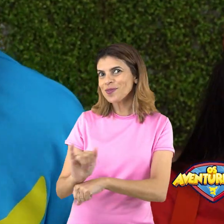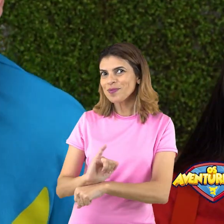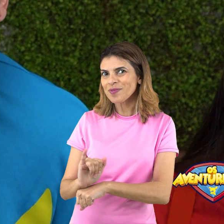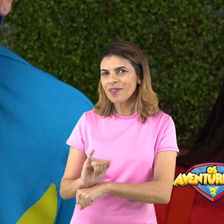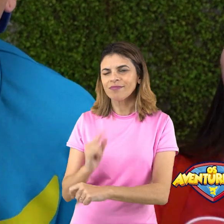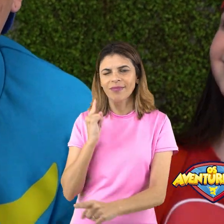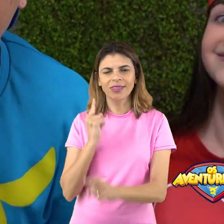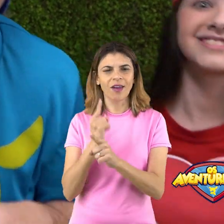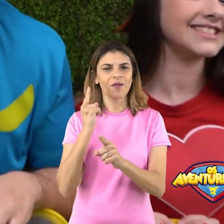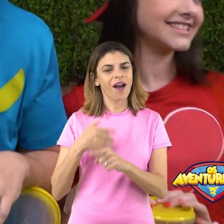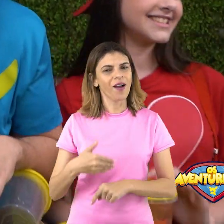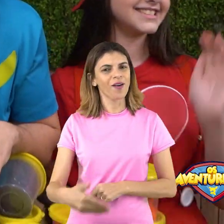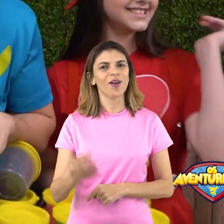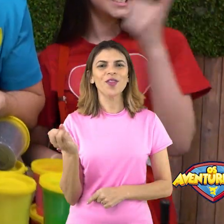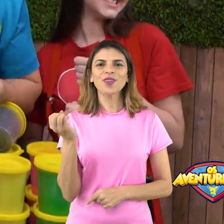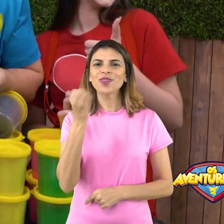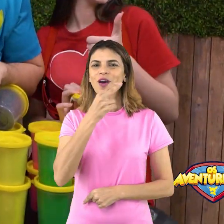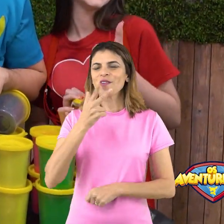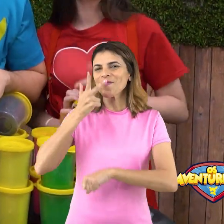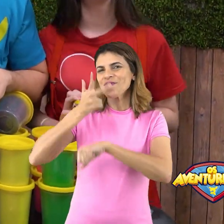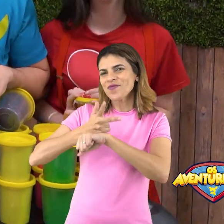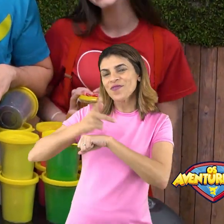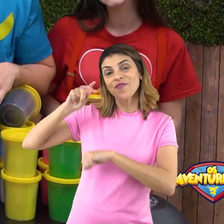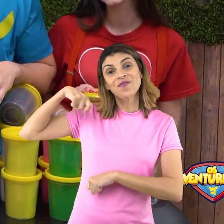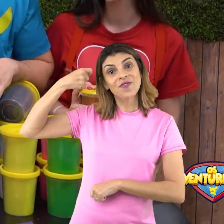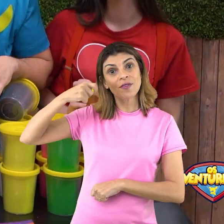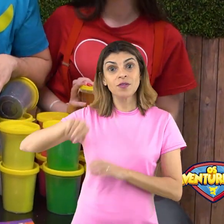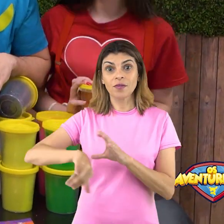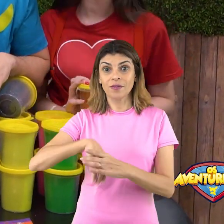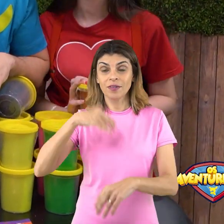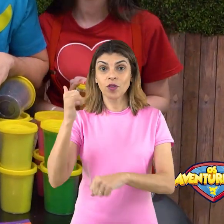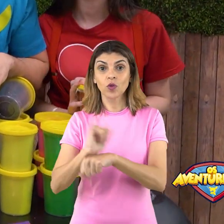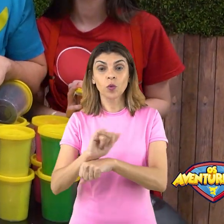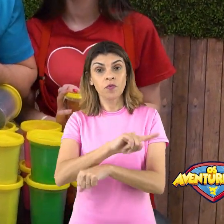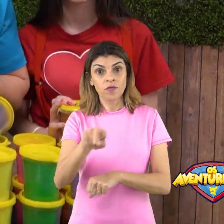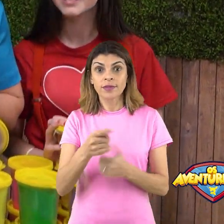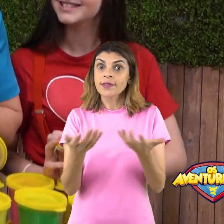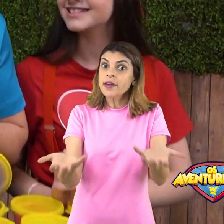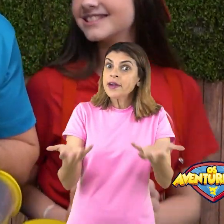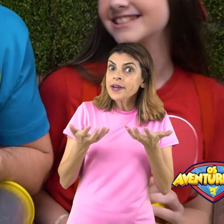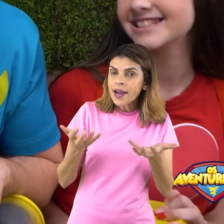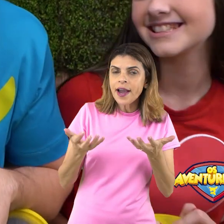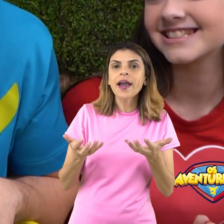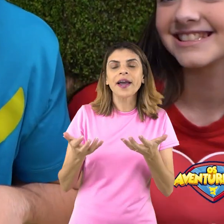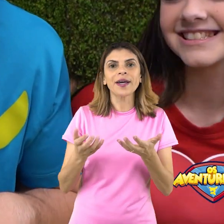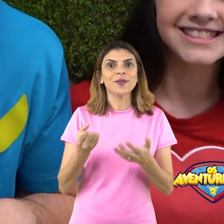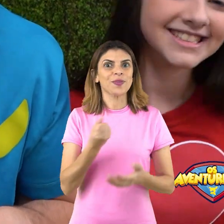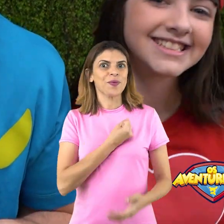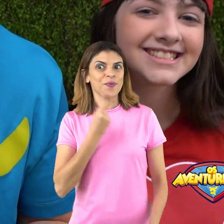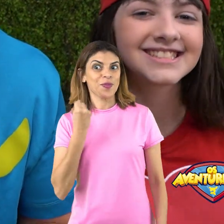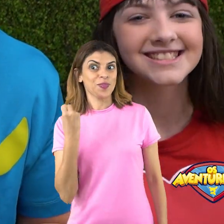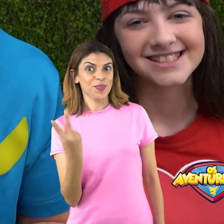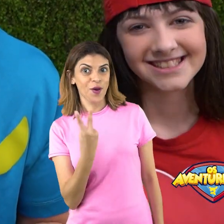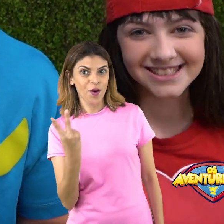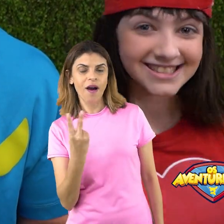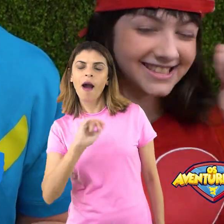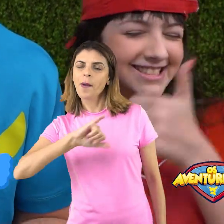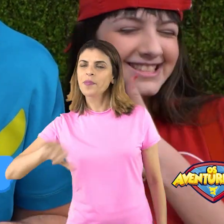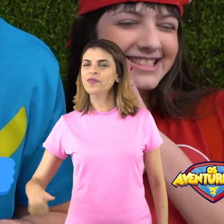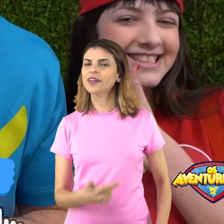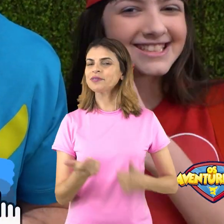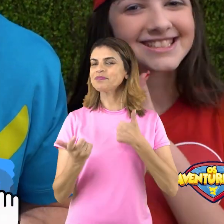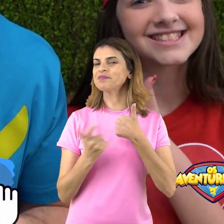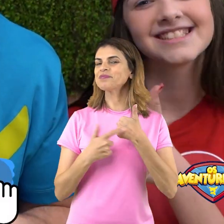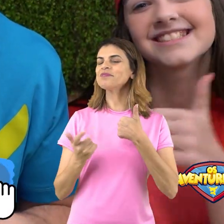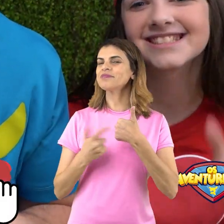essa é uma nova série aqui no canal e a gente vai ver. Se vocês querem a parte 2 dessa série, deixa um like no